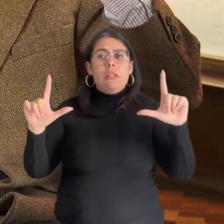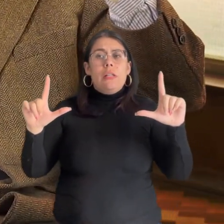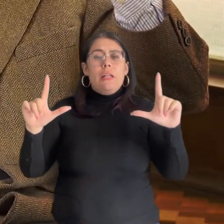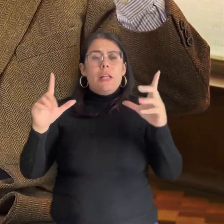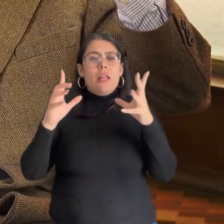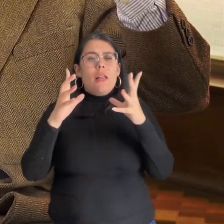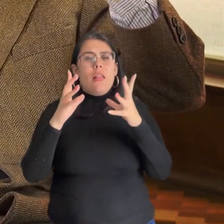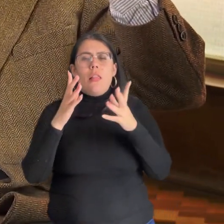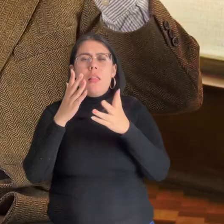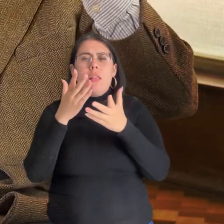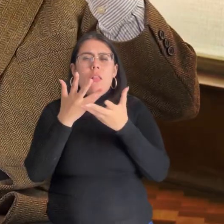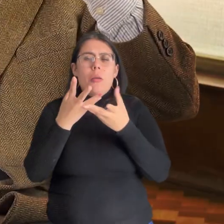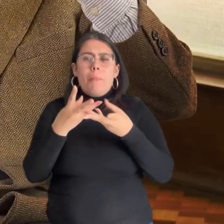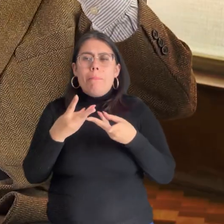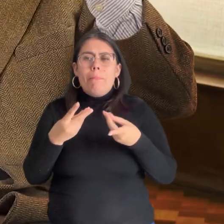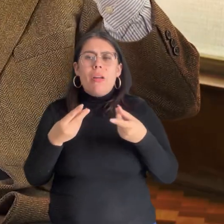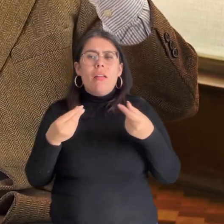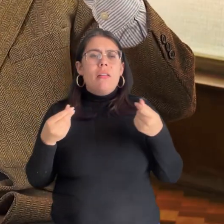o fogo